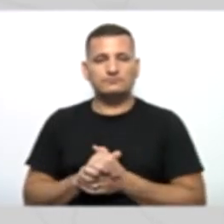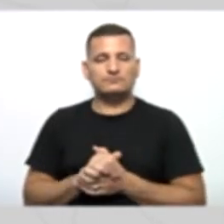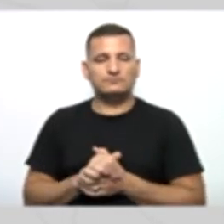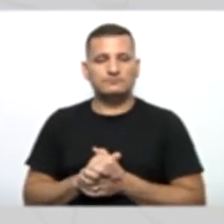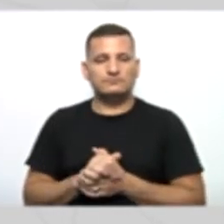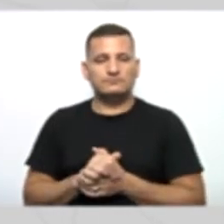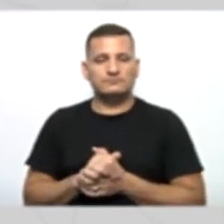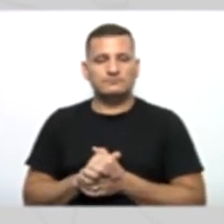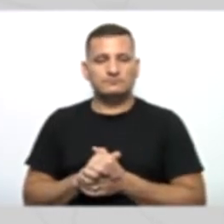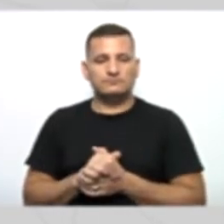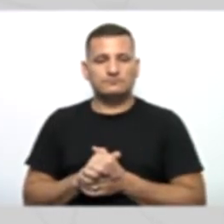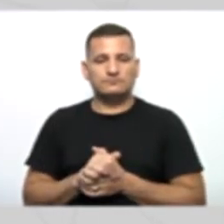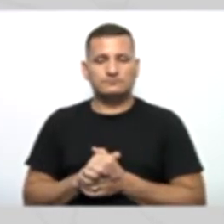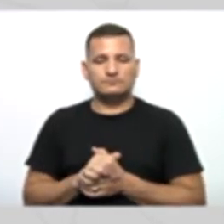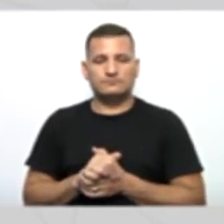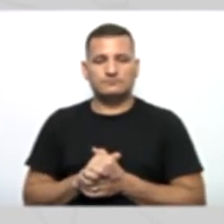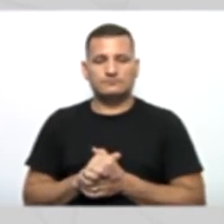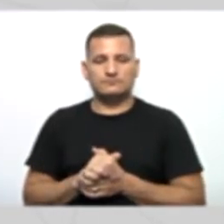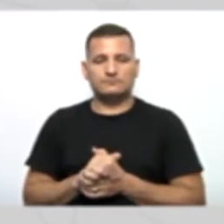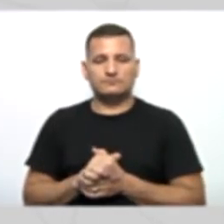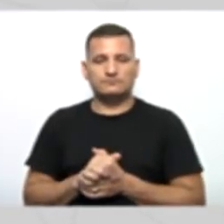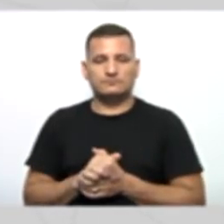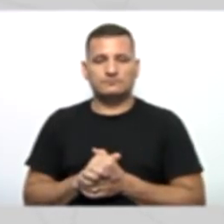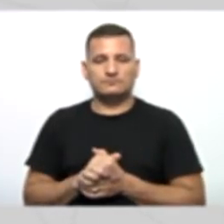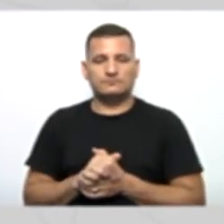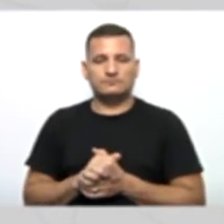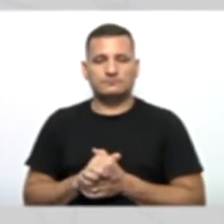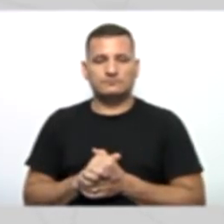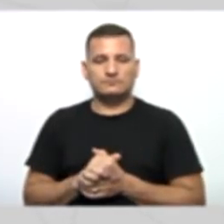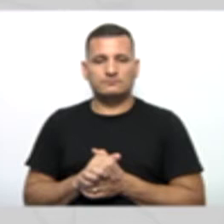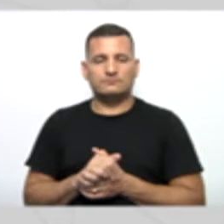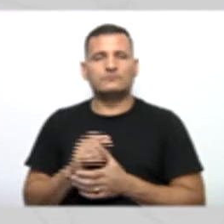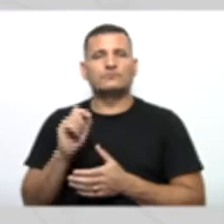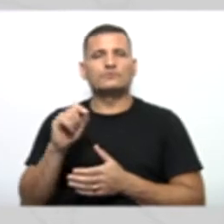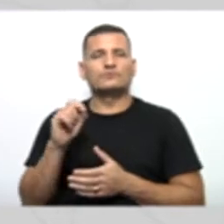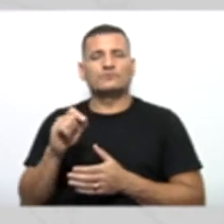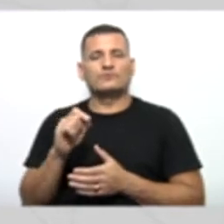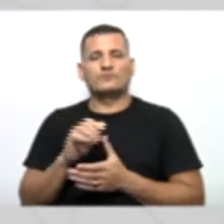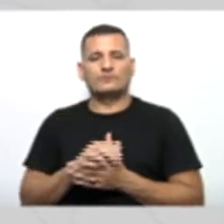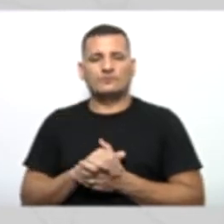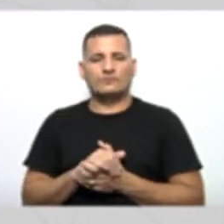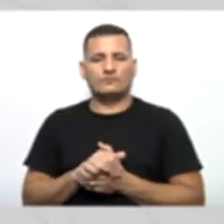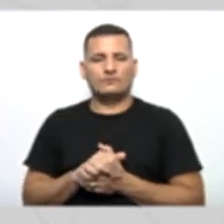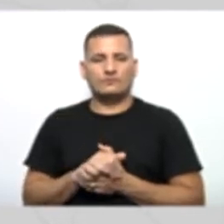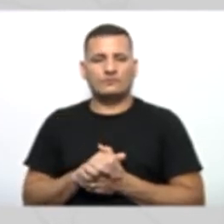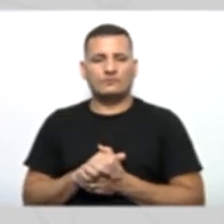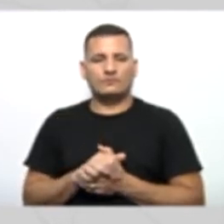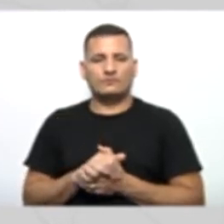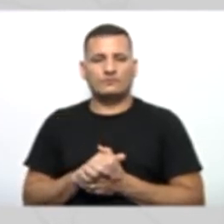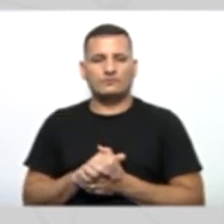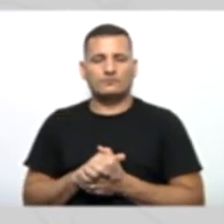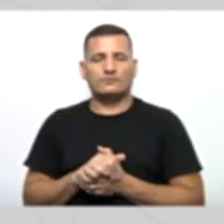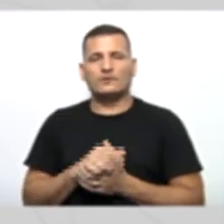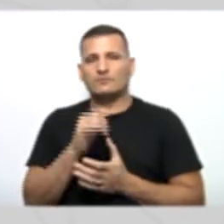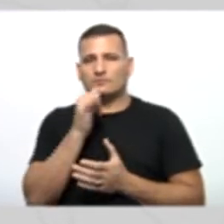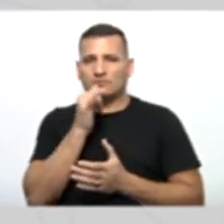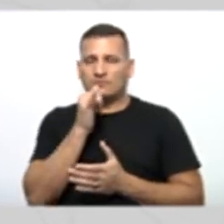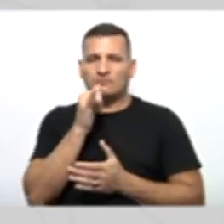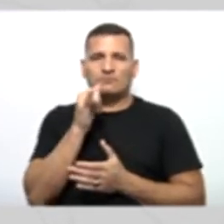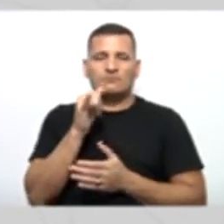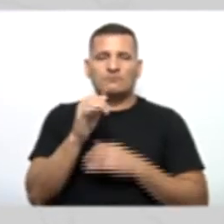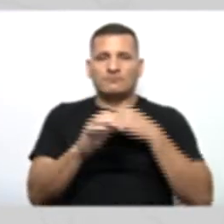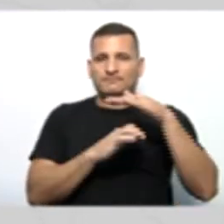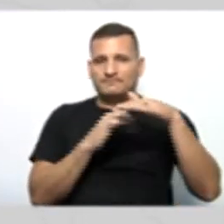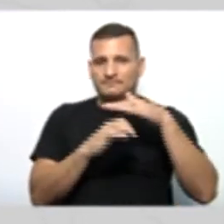pela execução inadequada desse plano são a extinção de espécies madeireiras. Por exemplo, a empresa vai explorar uma